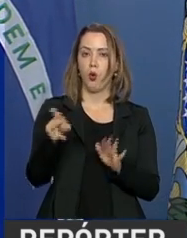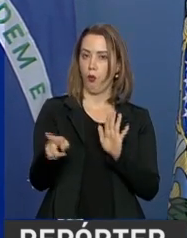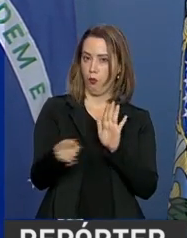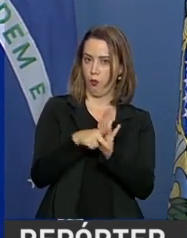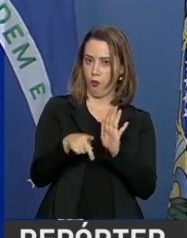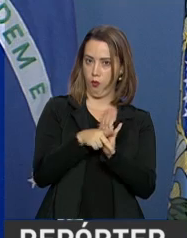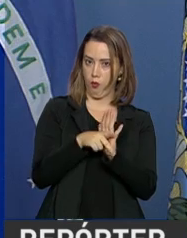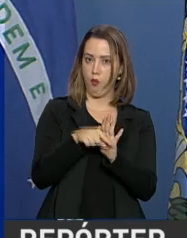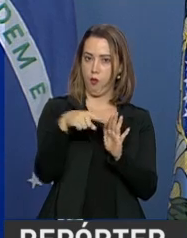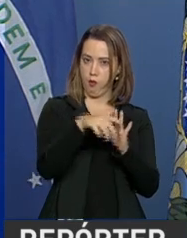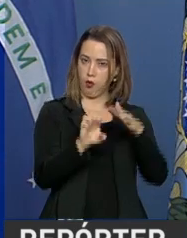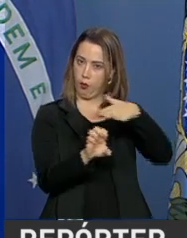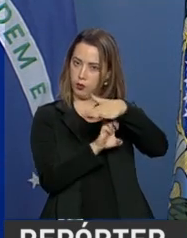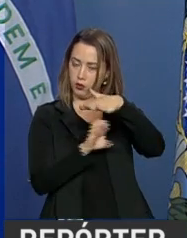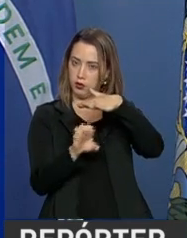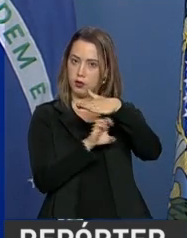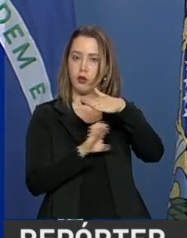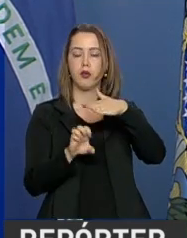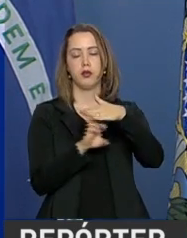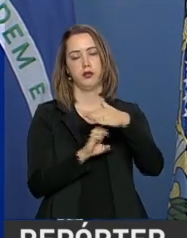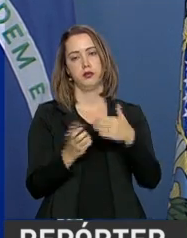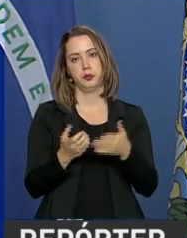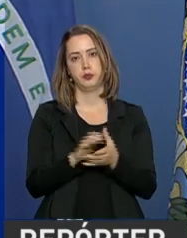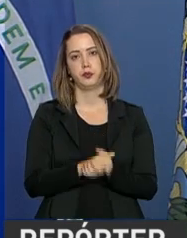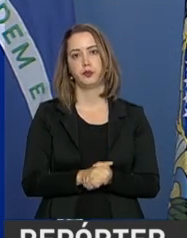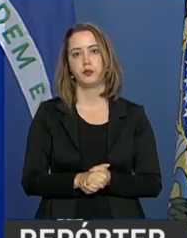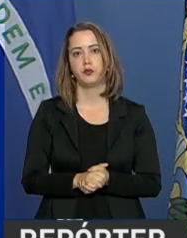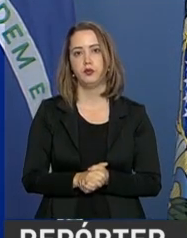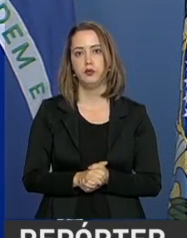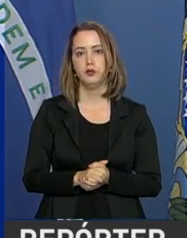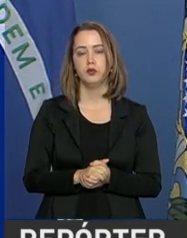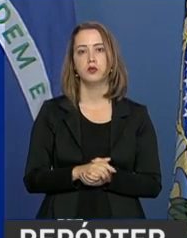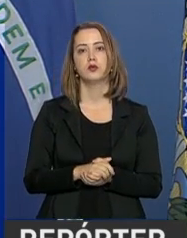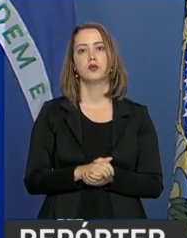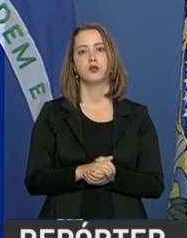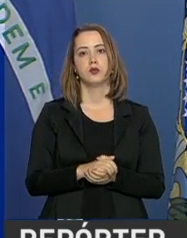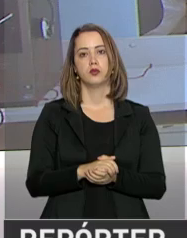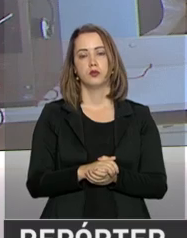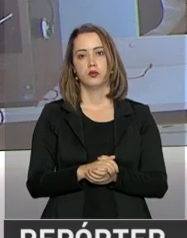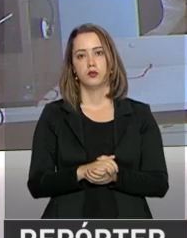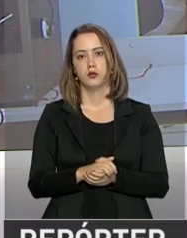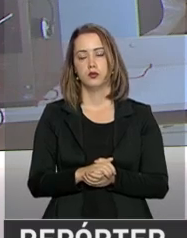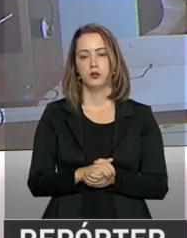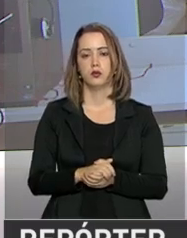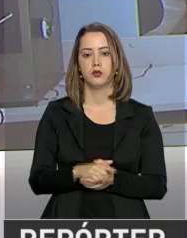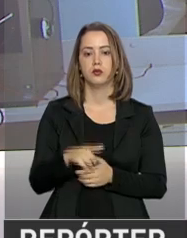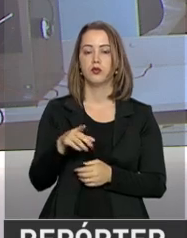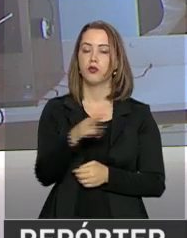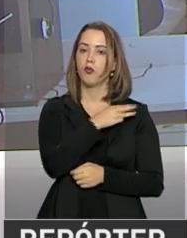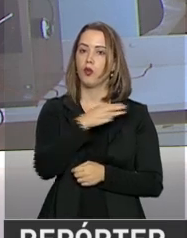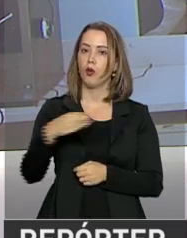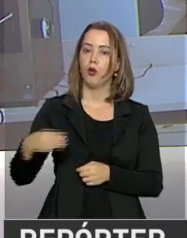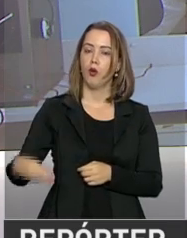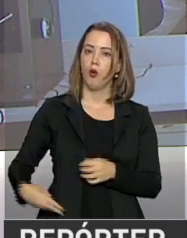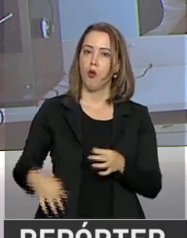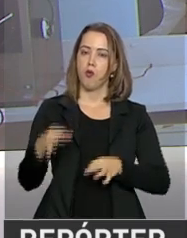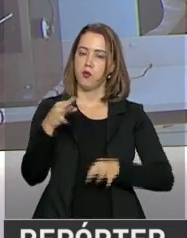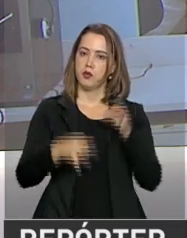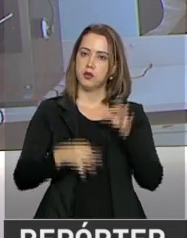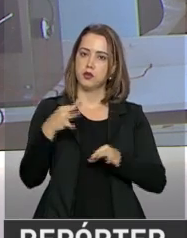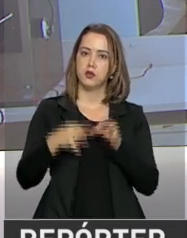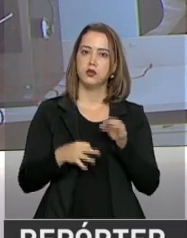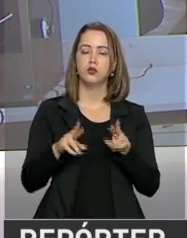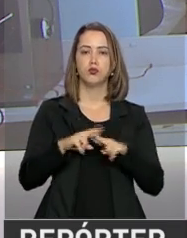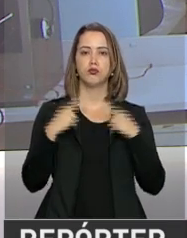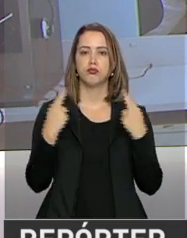aos quadros das próprias empresas estatais o ministro da Justiça Alexandre de